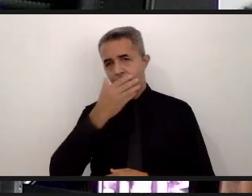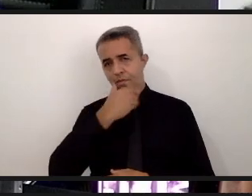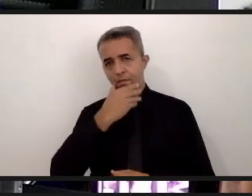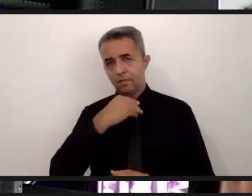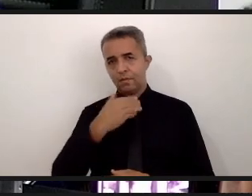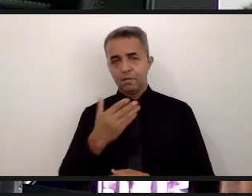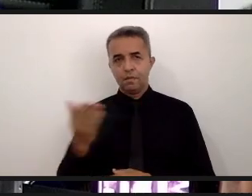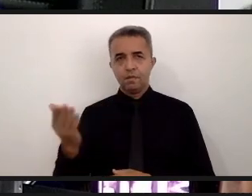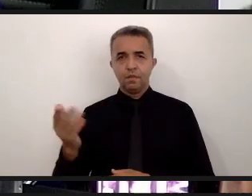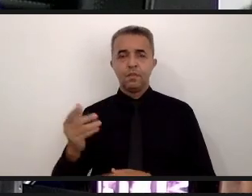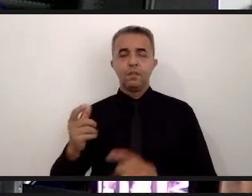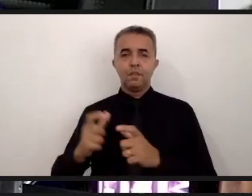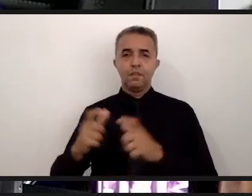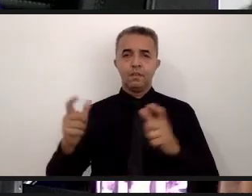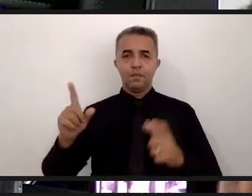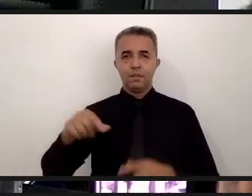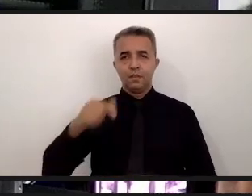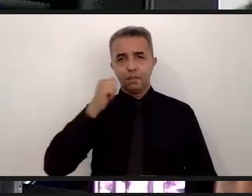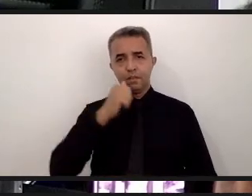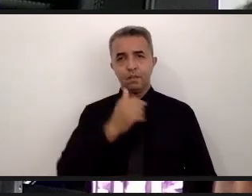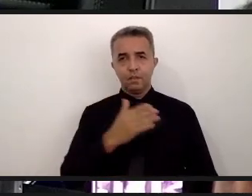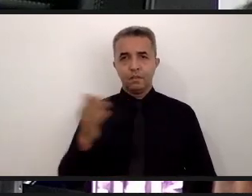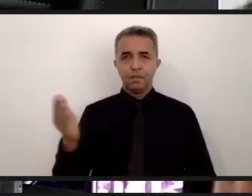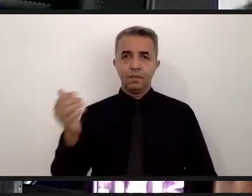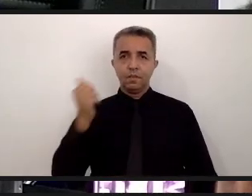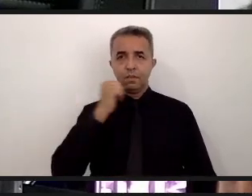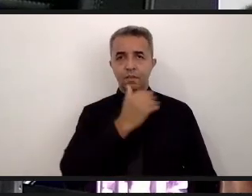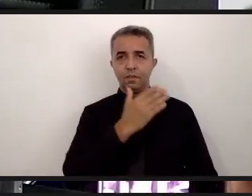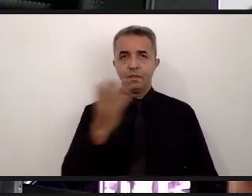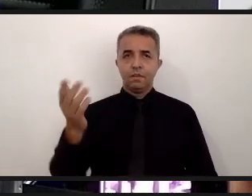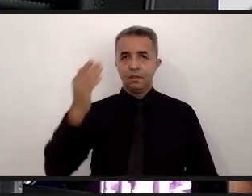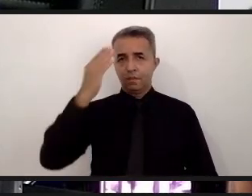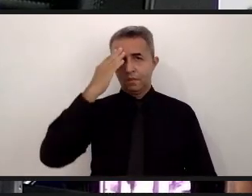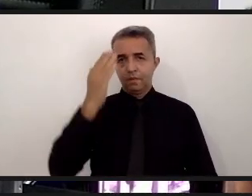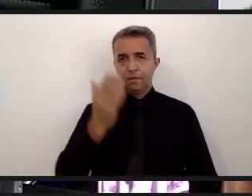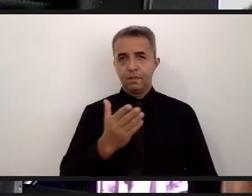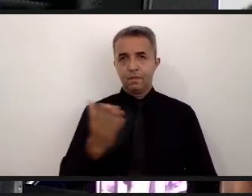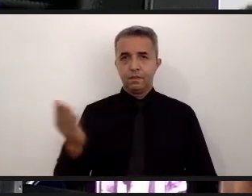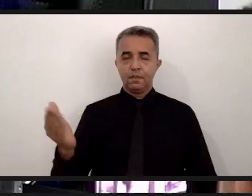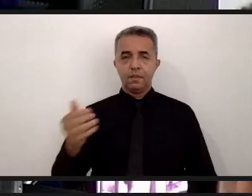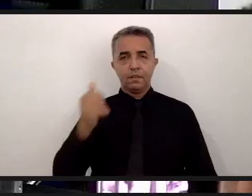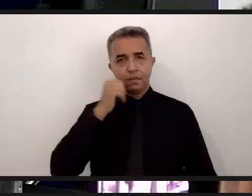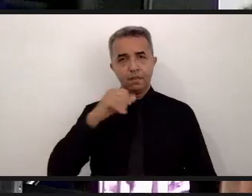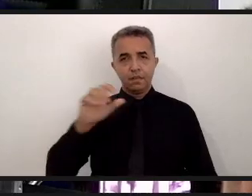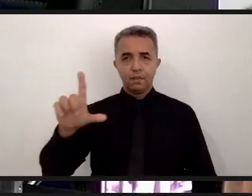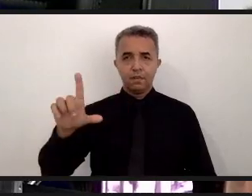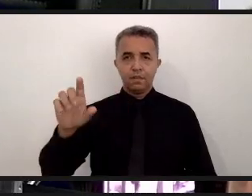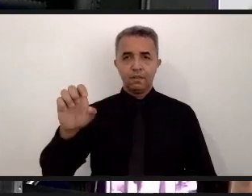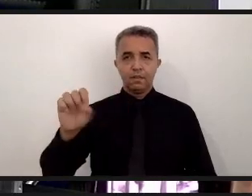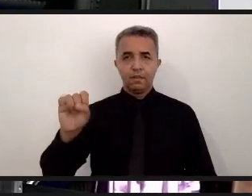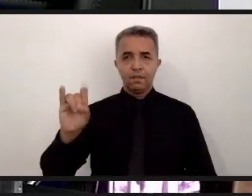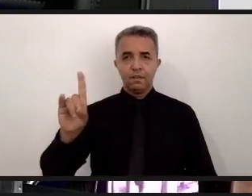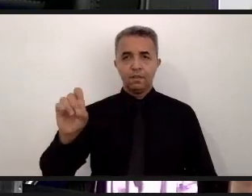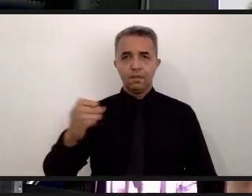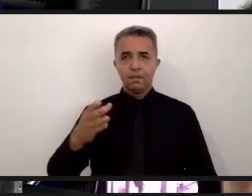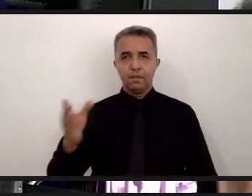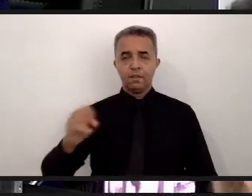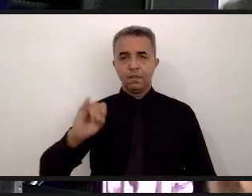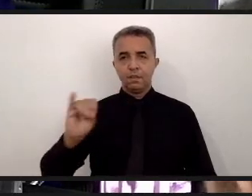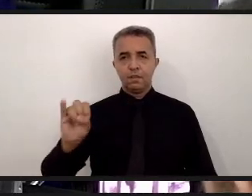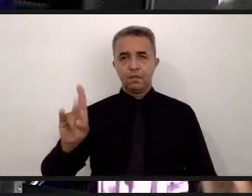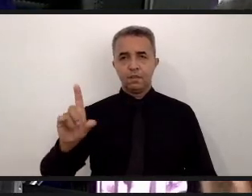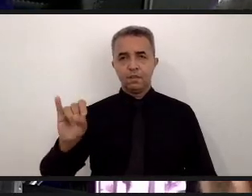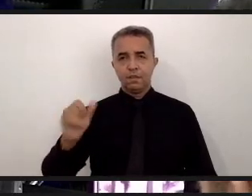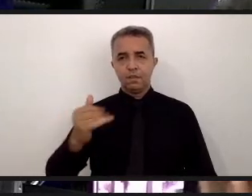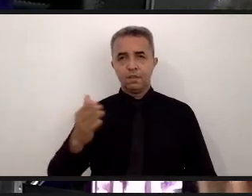muitos. A maioria são mulheres. Mulheres essas que eu agradeço em nome delas. Está aqui a Leide, está aqui a Júlia, está aqui a Flora, enfim,